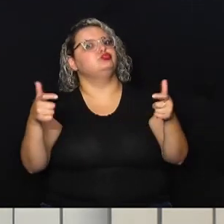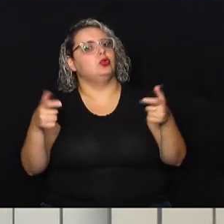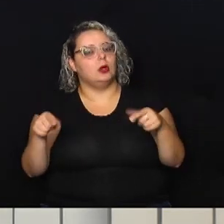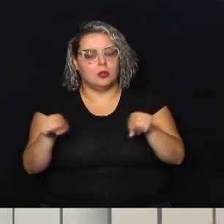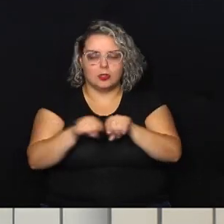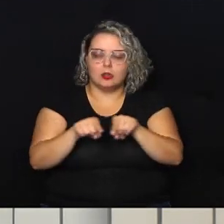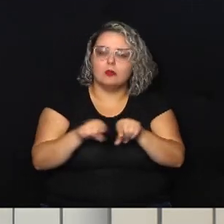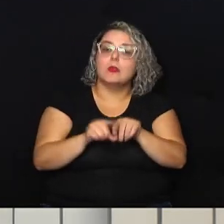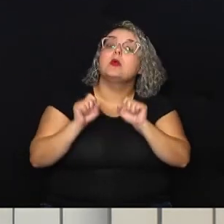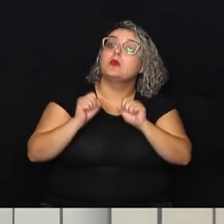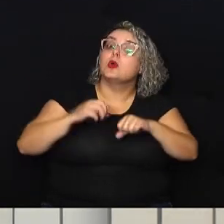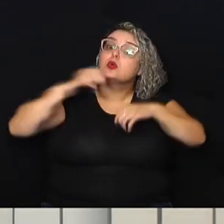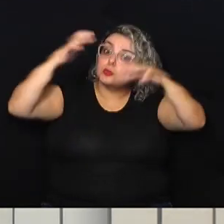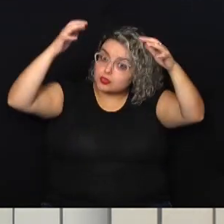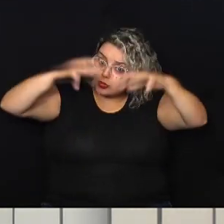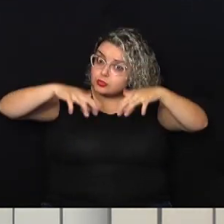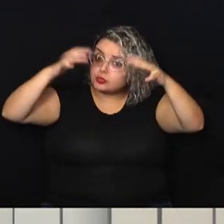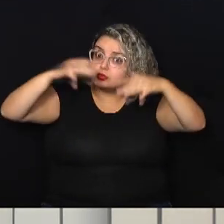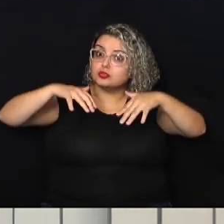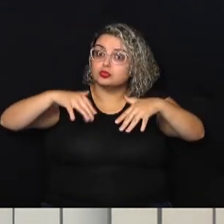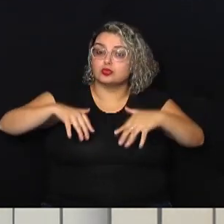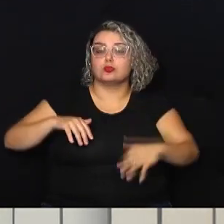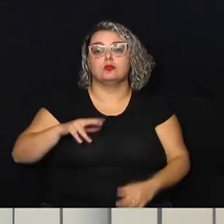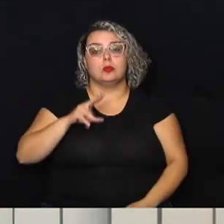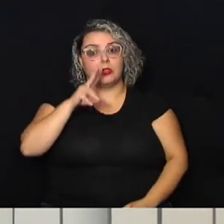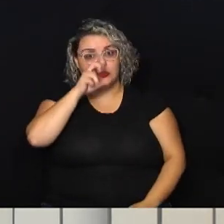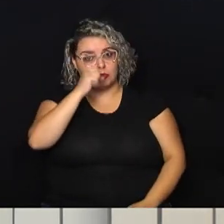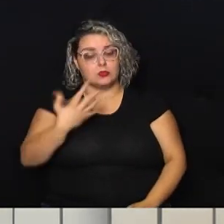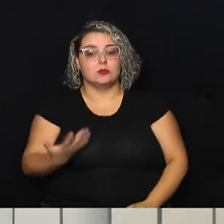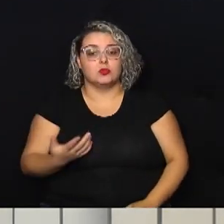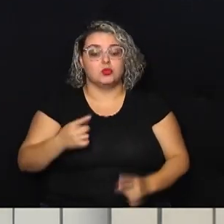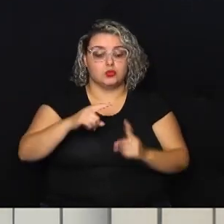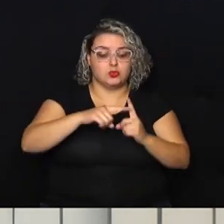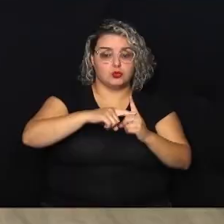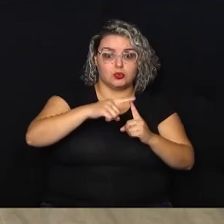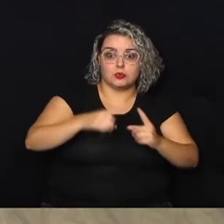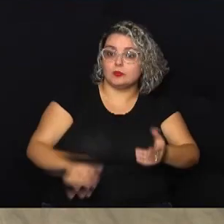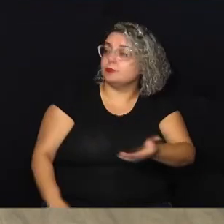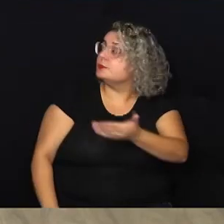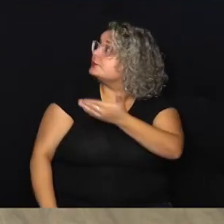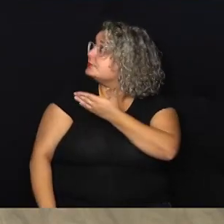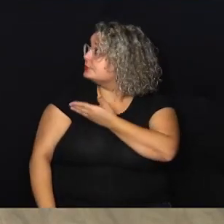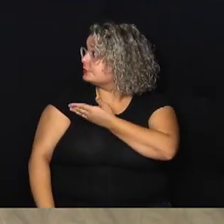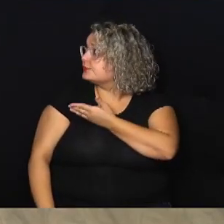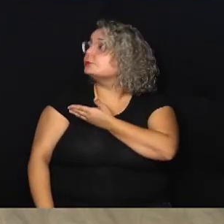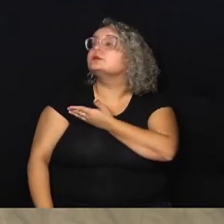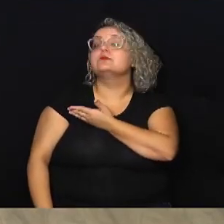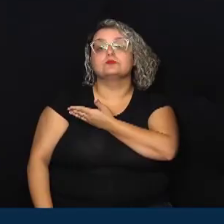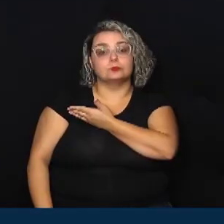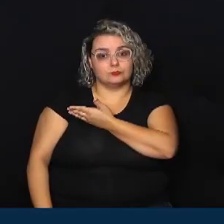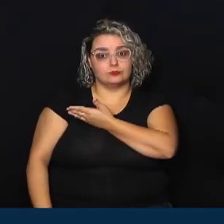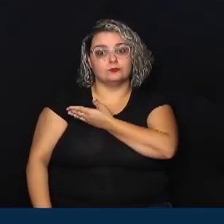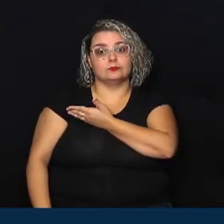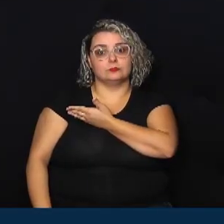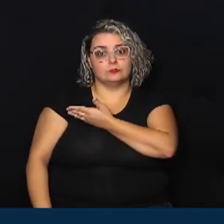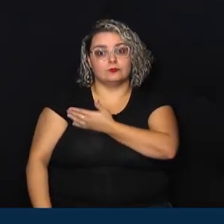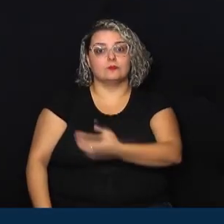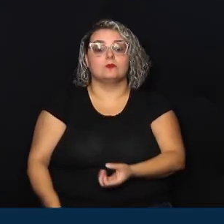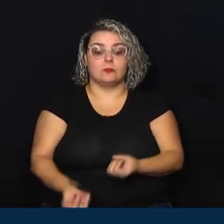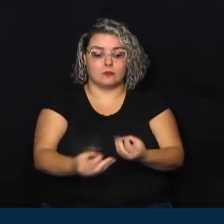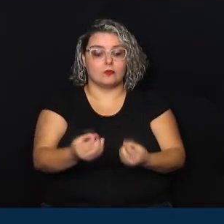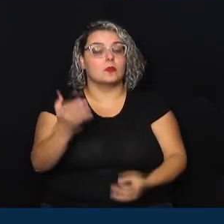tem previsão de chuva com mais intensidade. Sobre as temperaturas, elas já estão aqui na minha tela, então para você ficar bem informado,